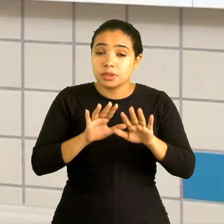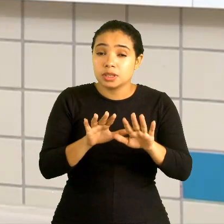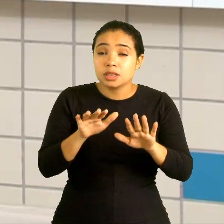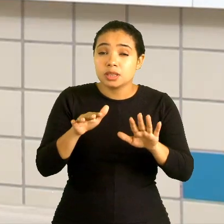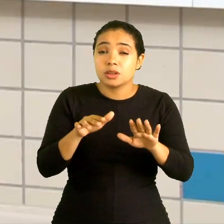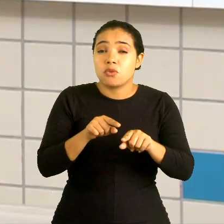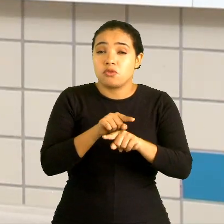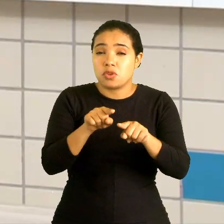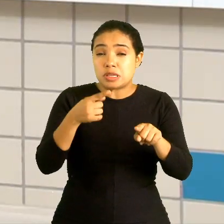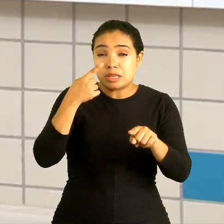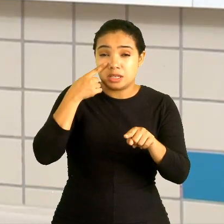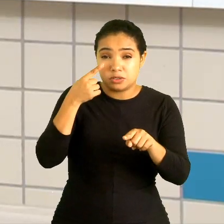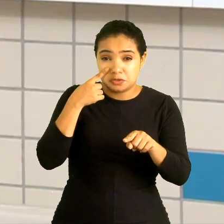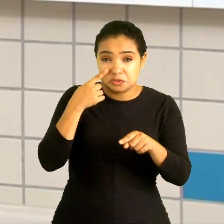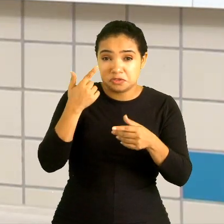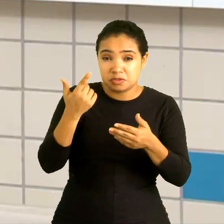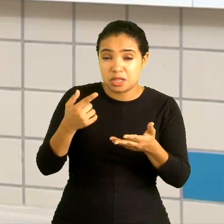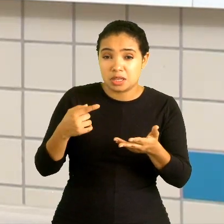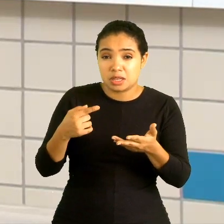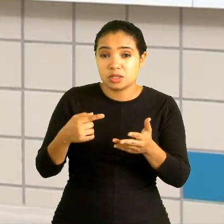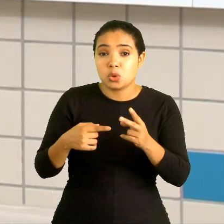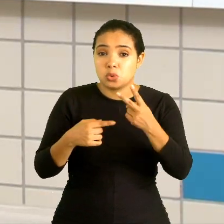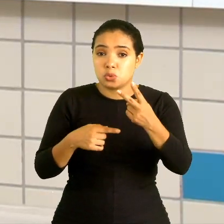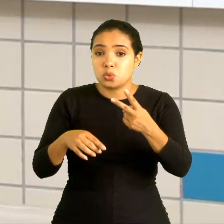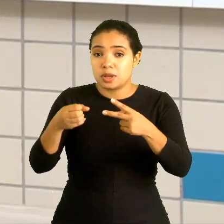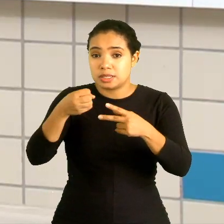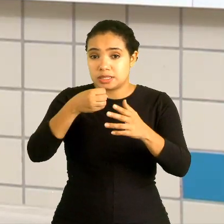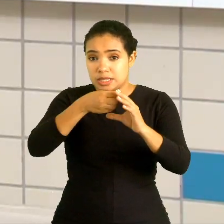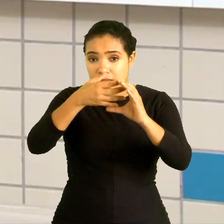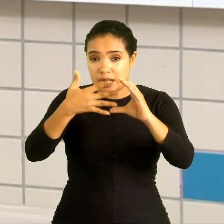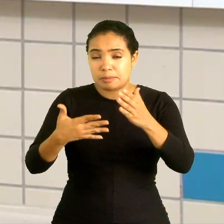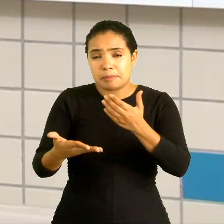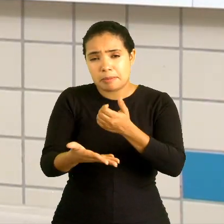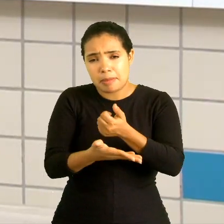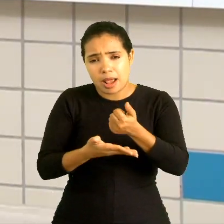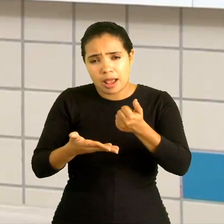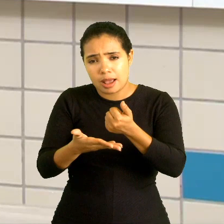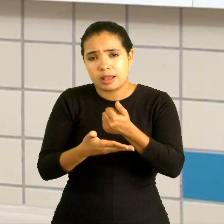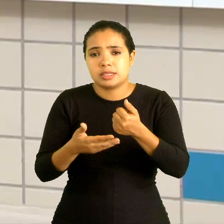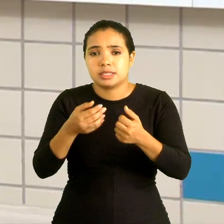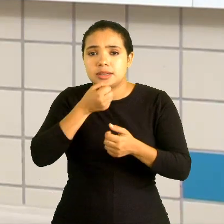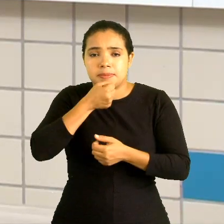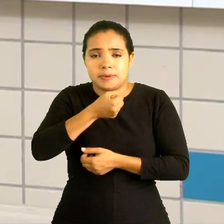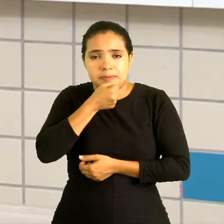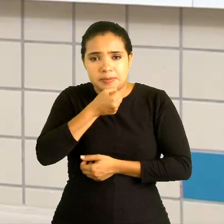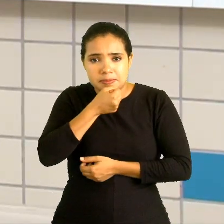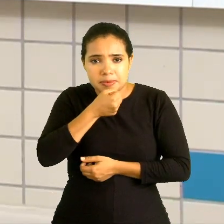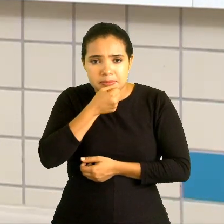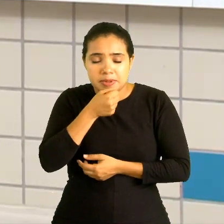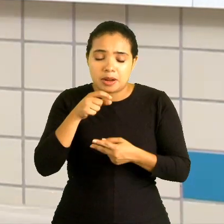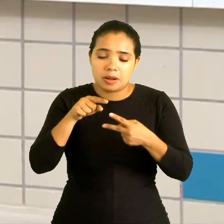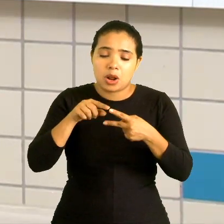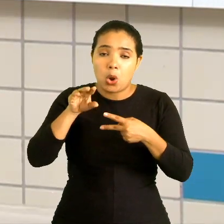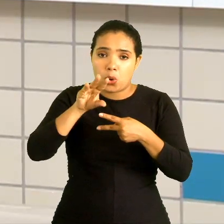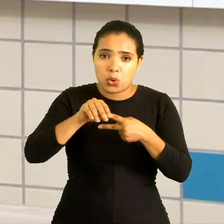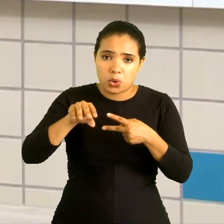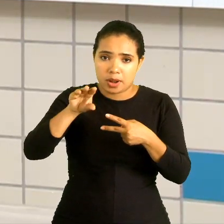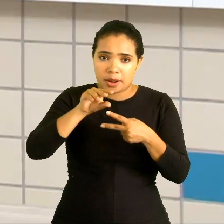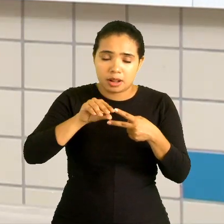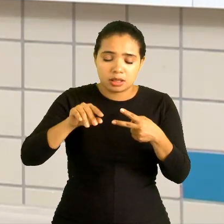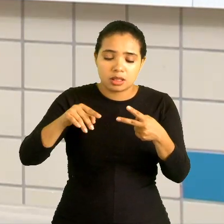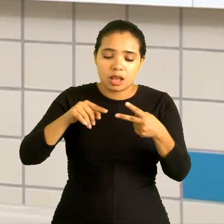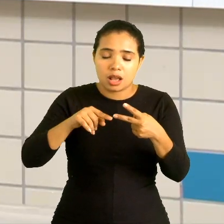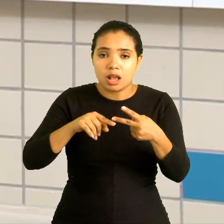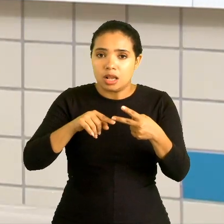Então, vocês viram que essas são as duas características básicas da entrevista, a questão da oralidade e